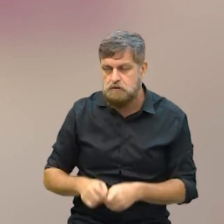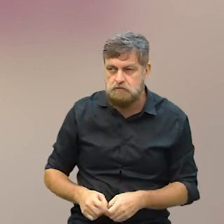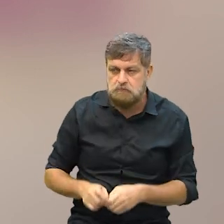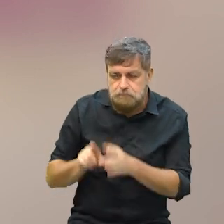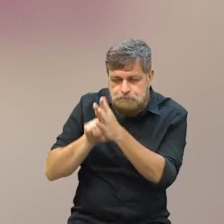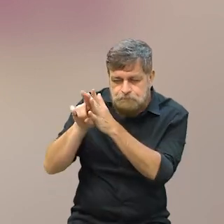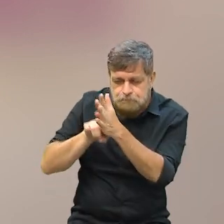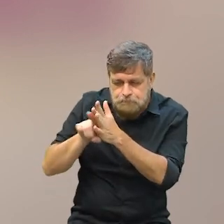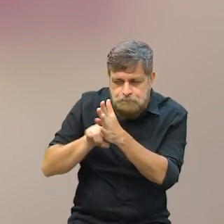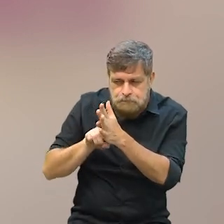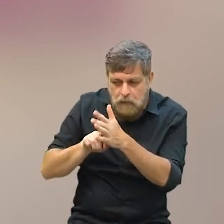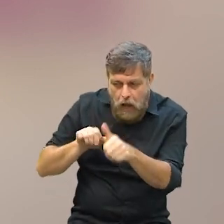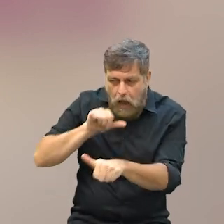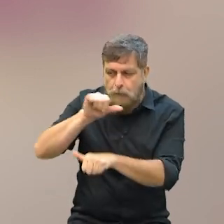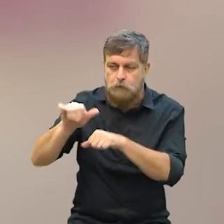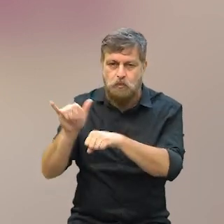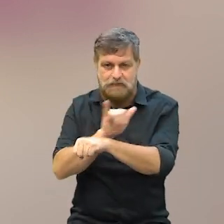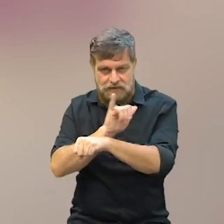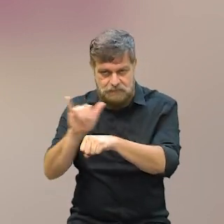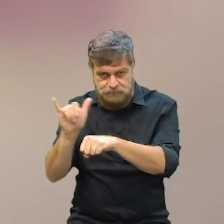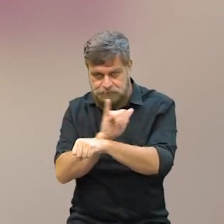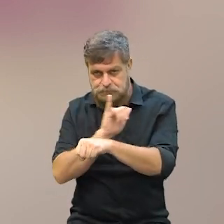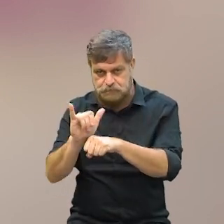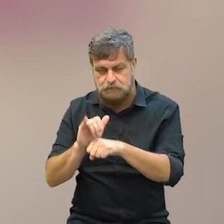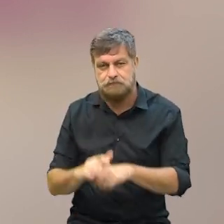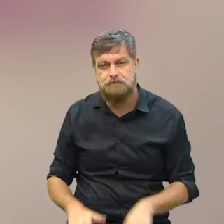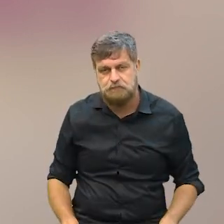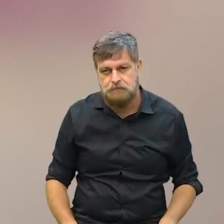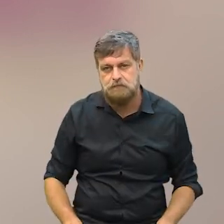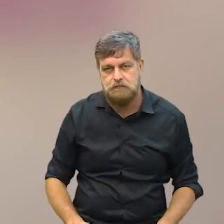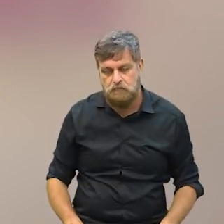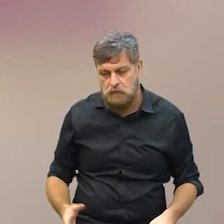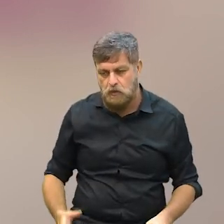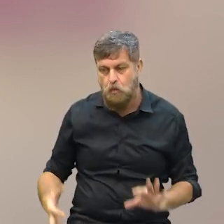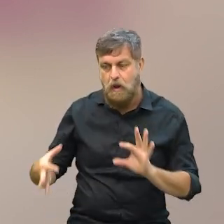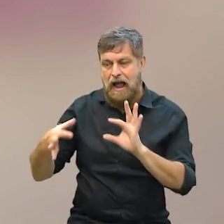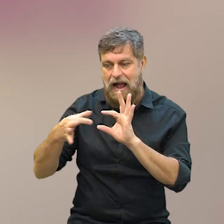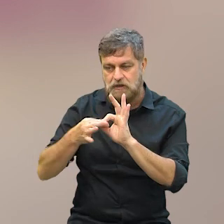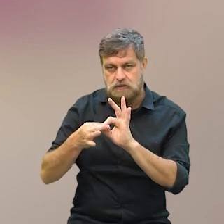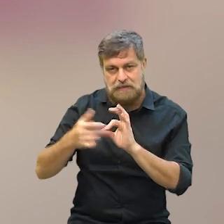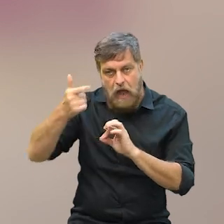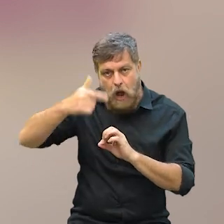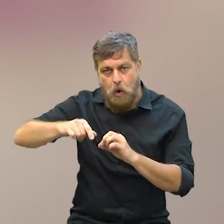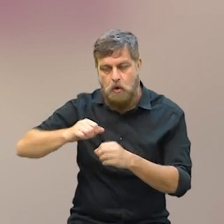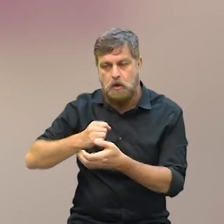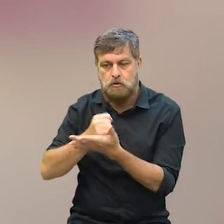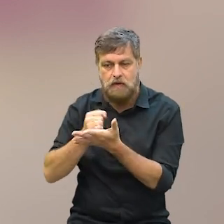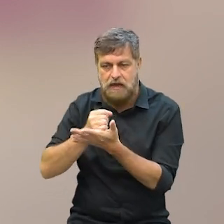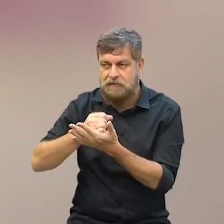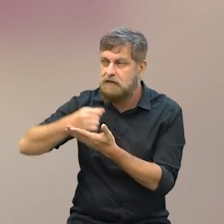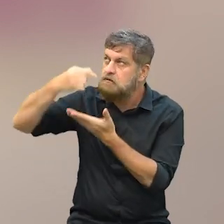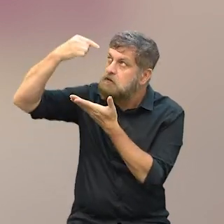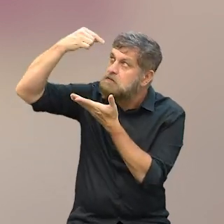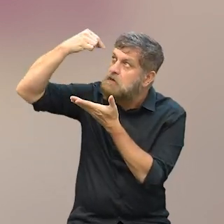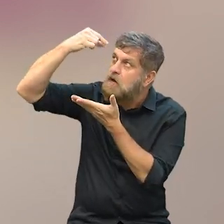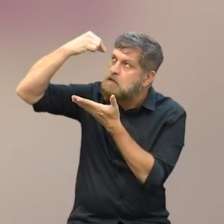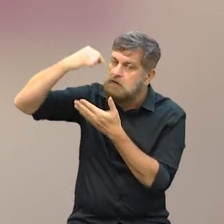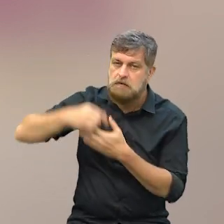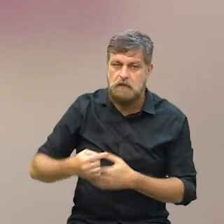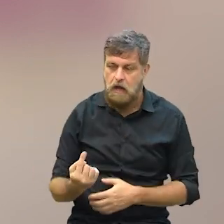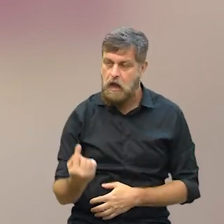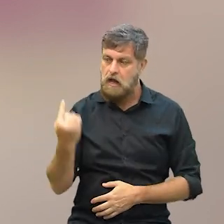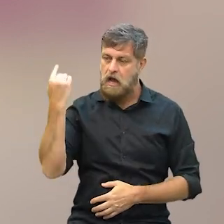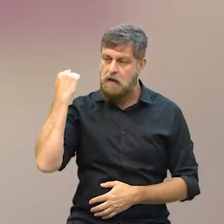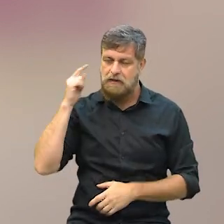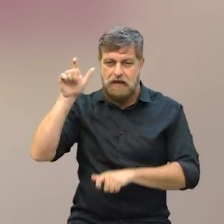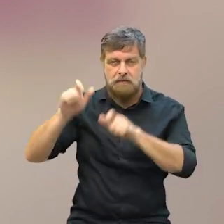pressão desse olho, a gente vai mudar ou associar colírios, tá? Então, antigamente, o pessoal pensava